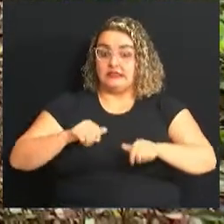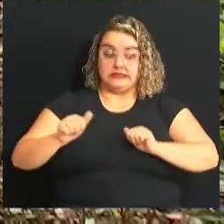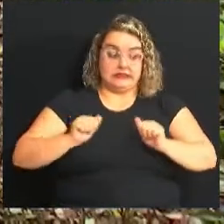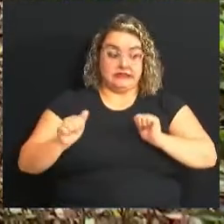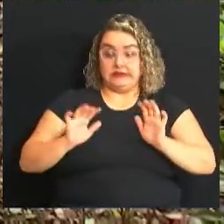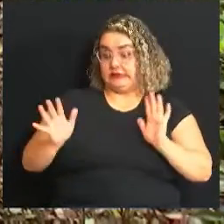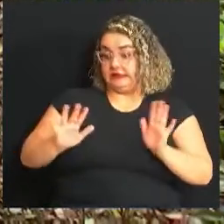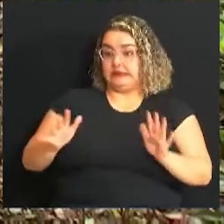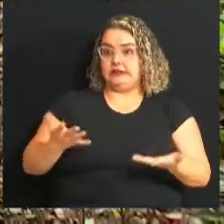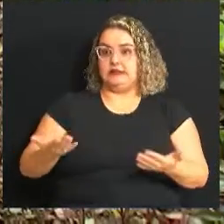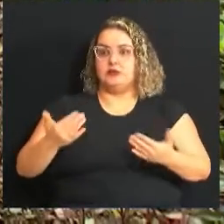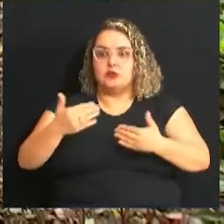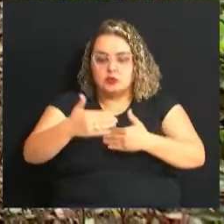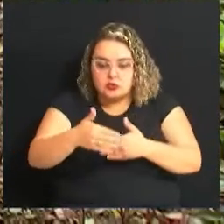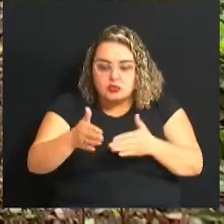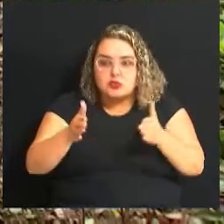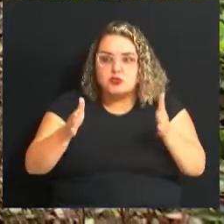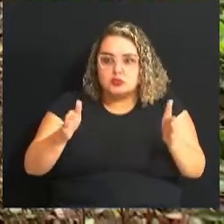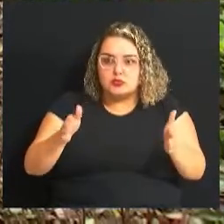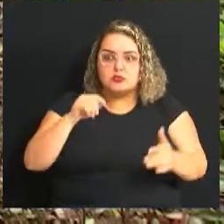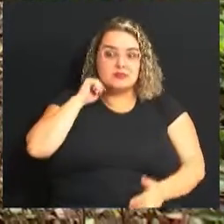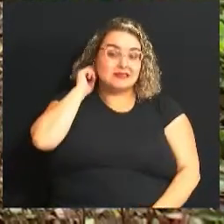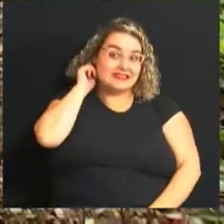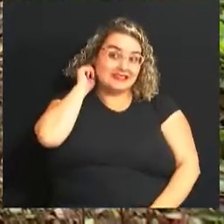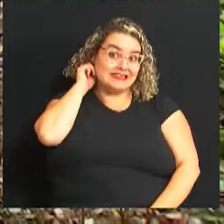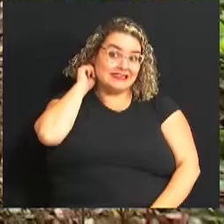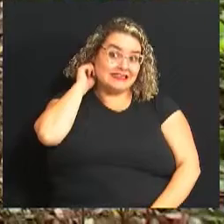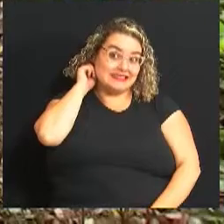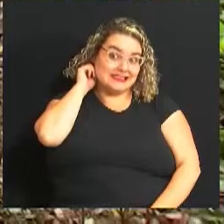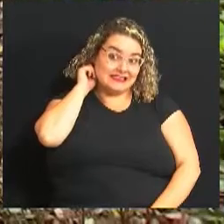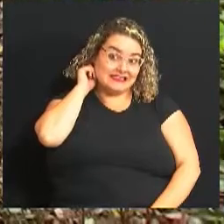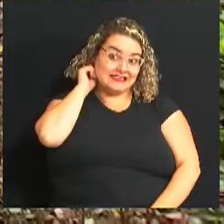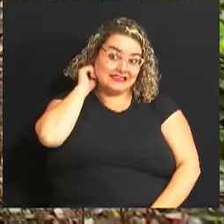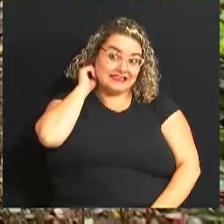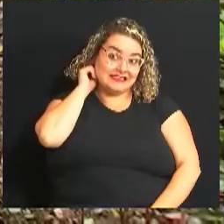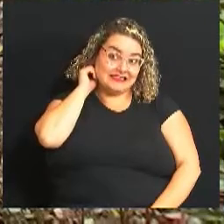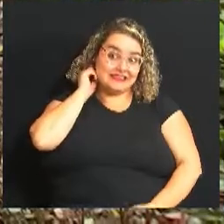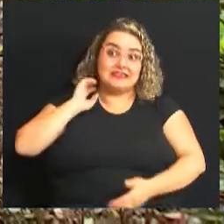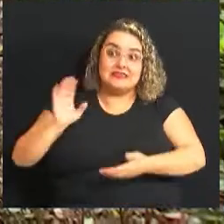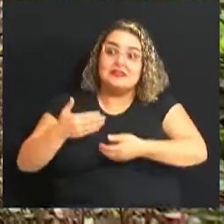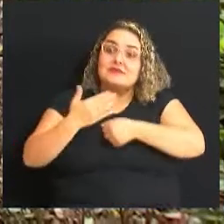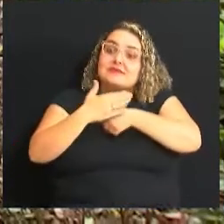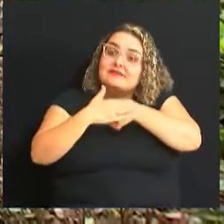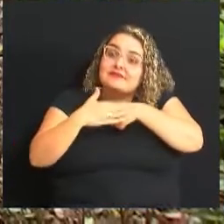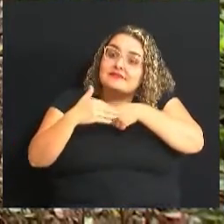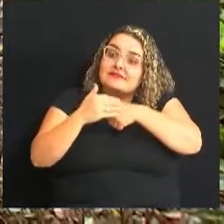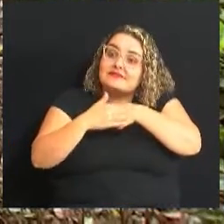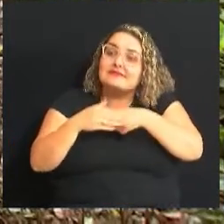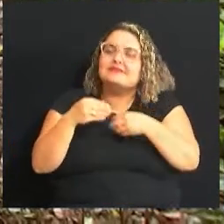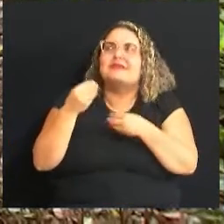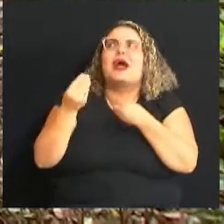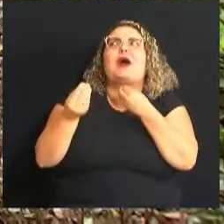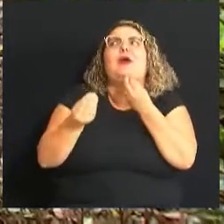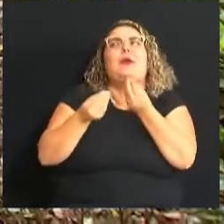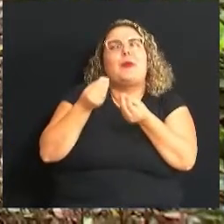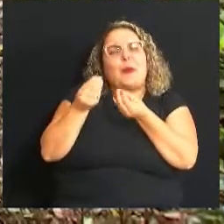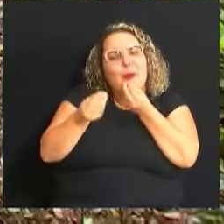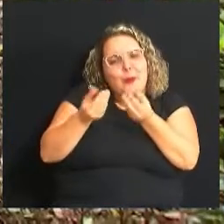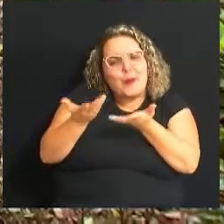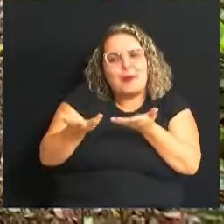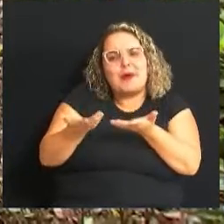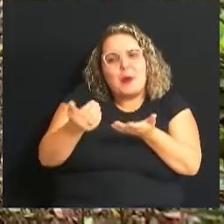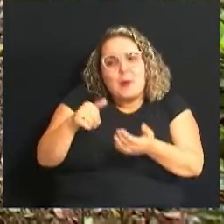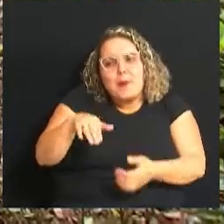veio numa caixinha aqui, aí o José pegou e de repente ele ficou calminho assim. Como que é? Se mais de